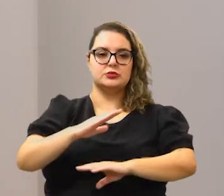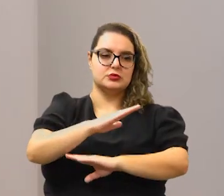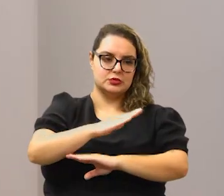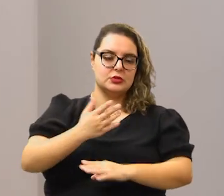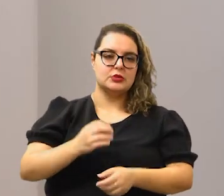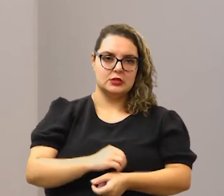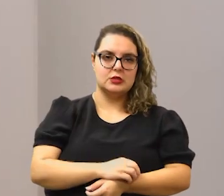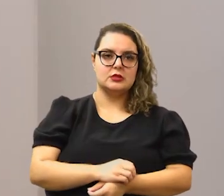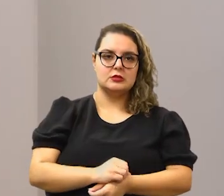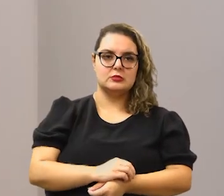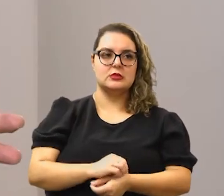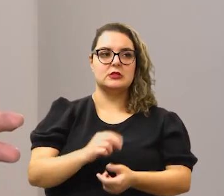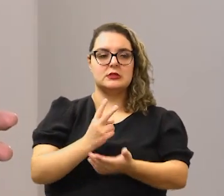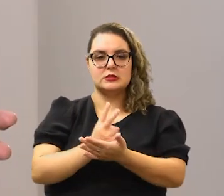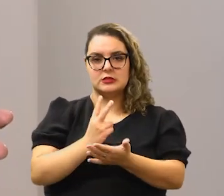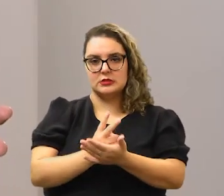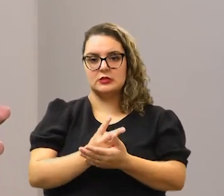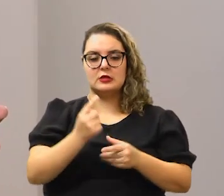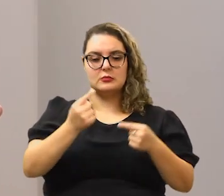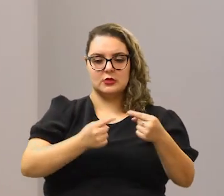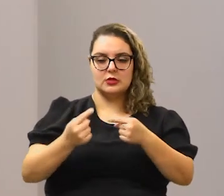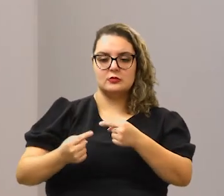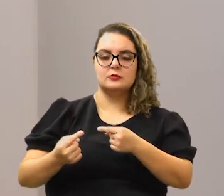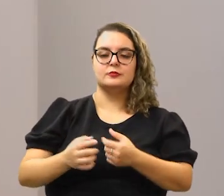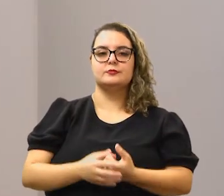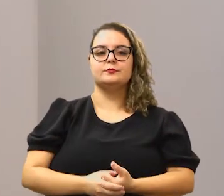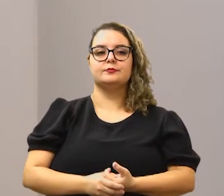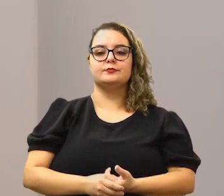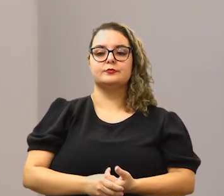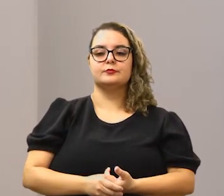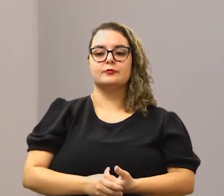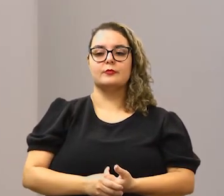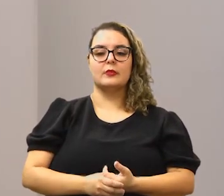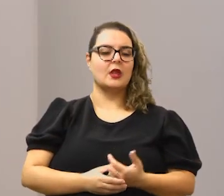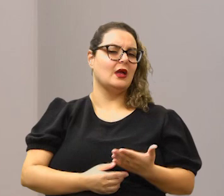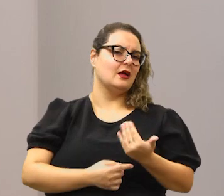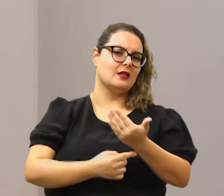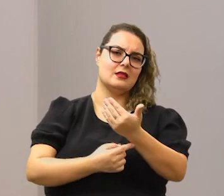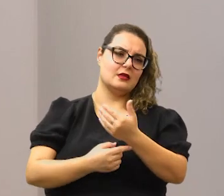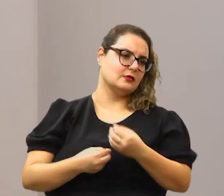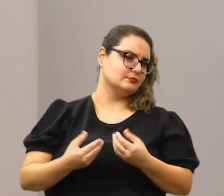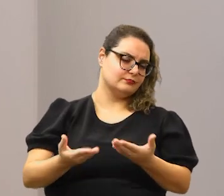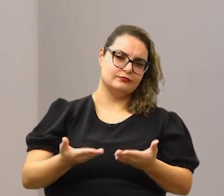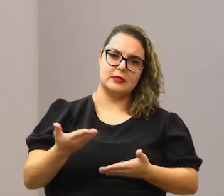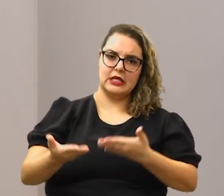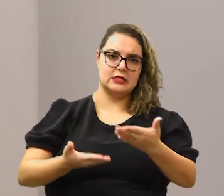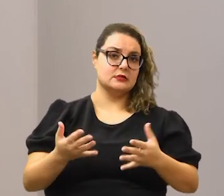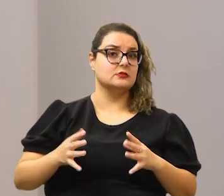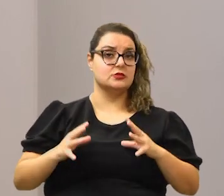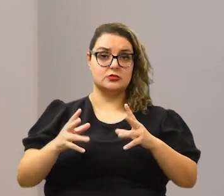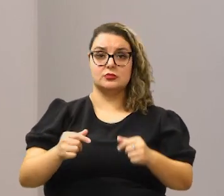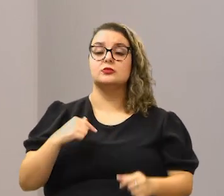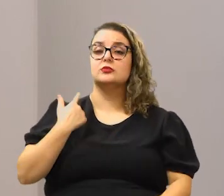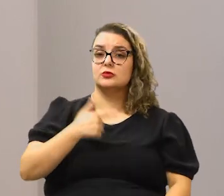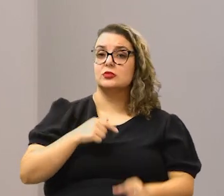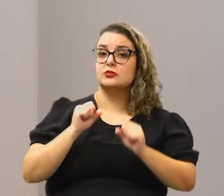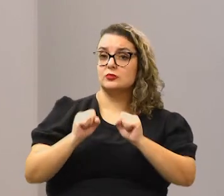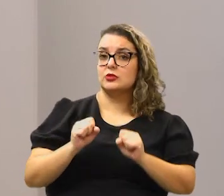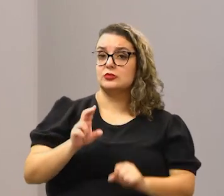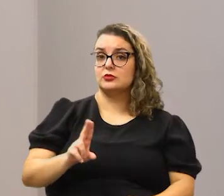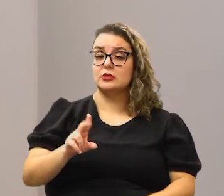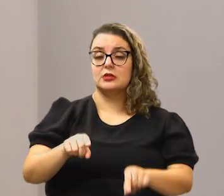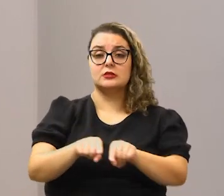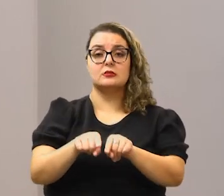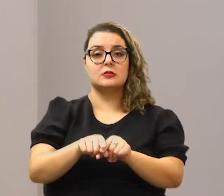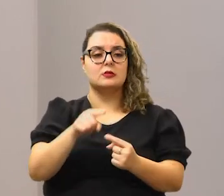A tecnologia ela está aí a serviço de todos e a gente poder usar também para essa finalidade é uma obrigação hoje nossa aí como